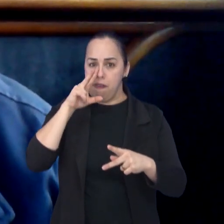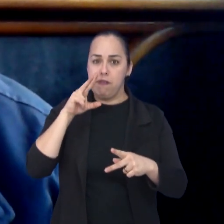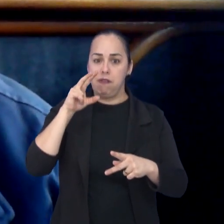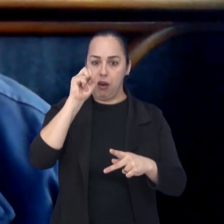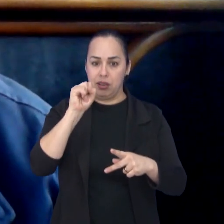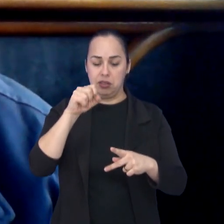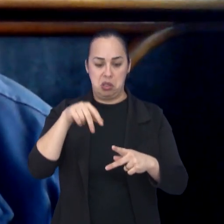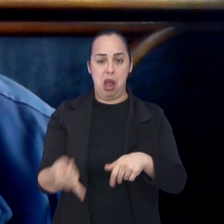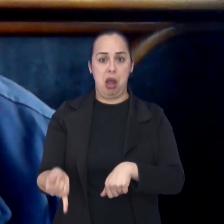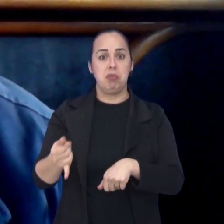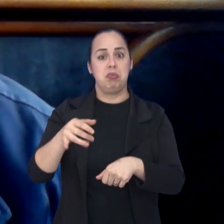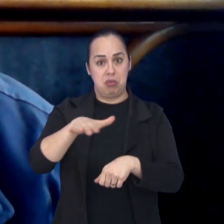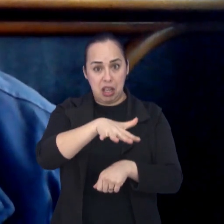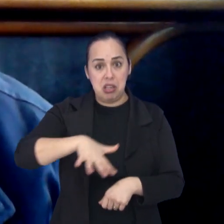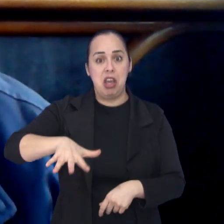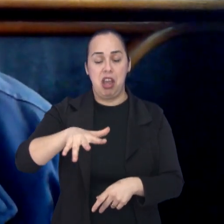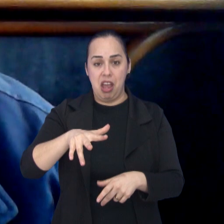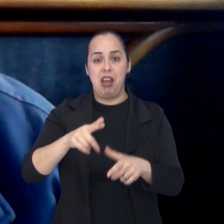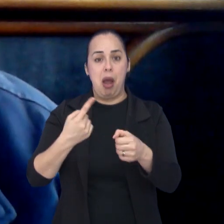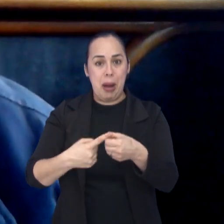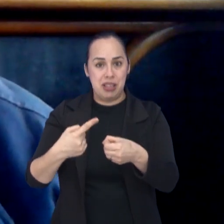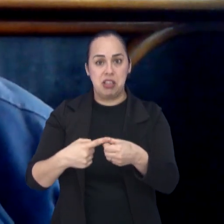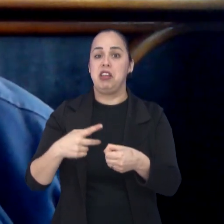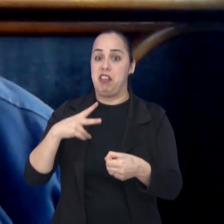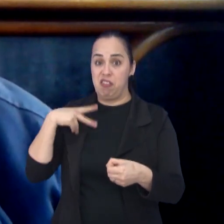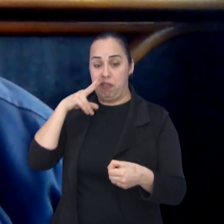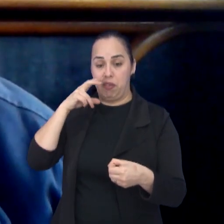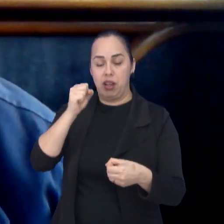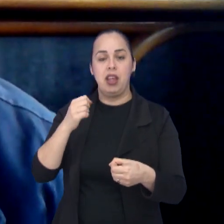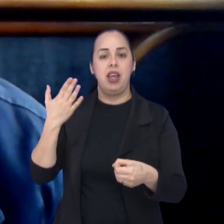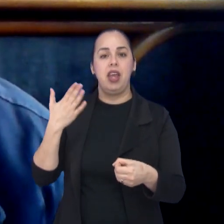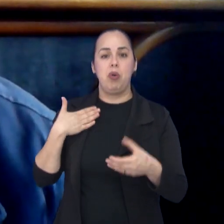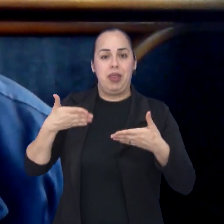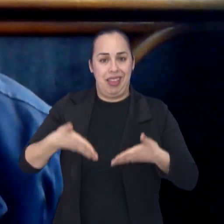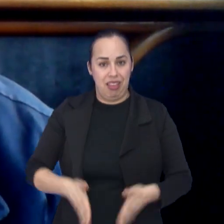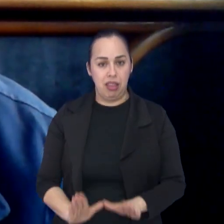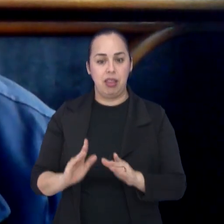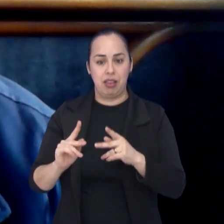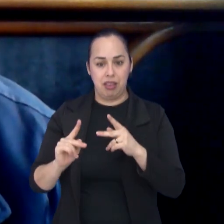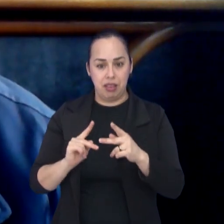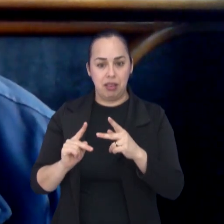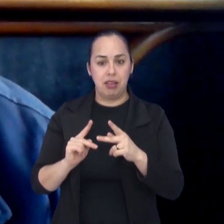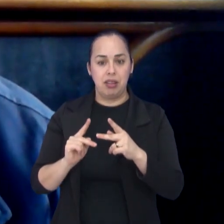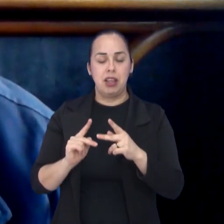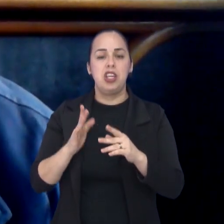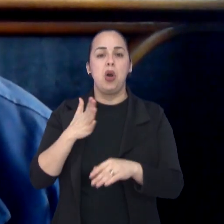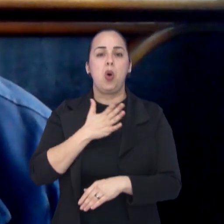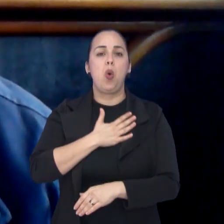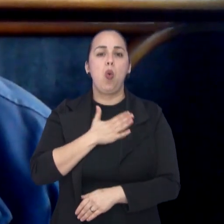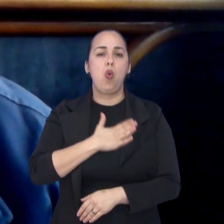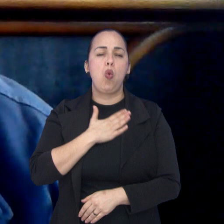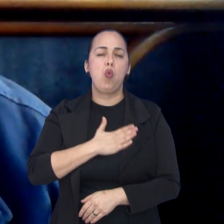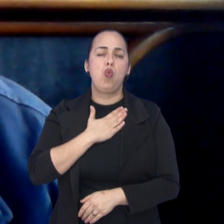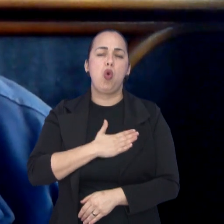uma mega cidade, né? A gente, eu que como nasci em São José dos Campos, eu sou um cara muito bairrista e